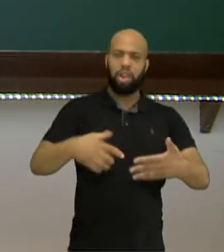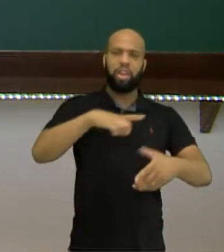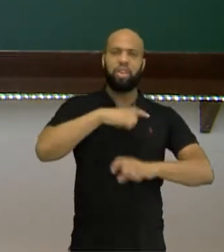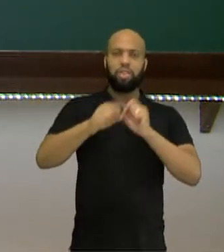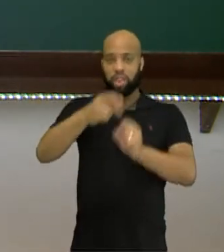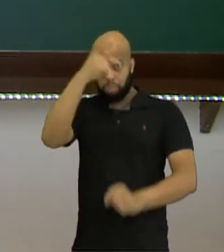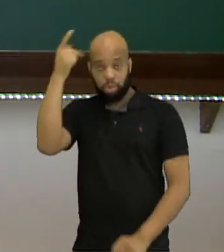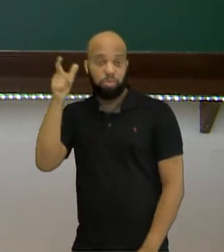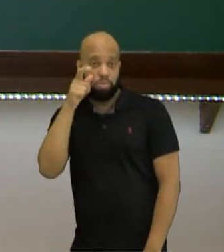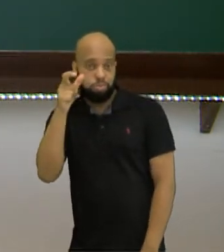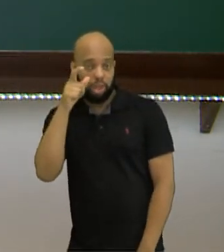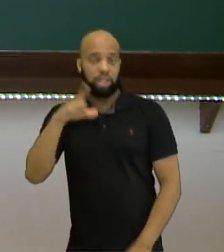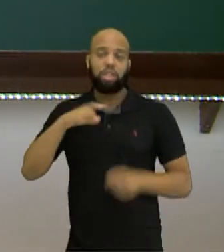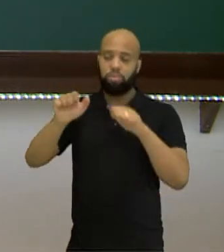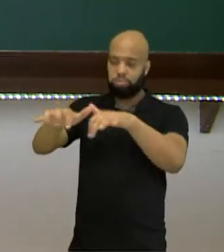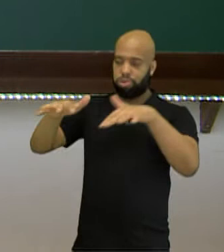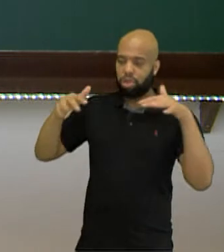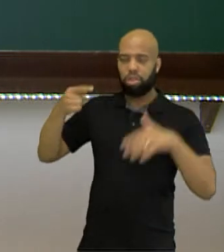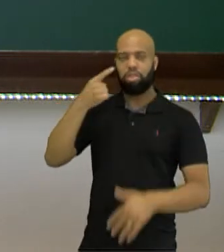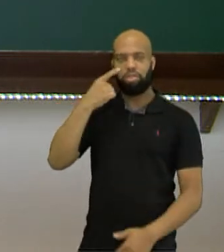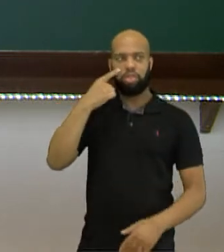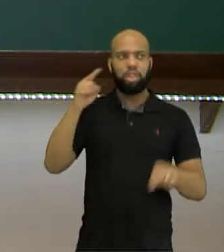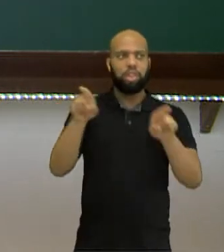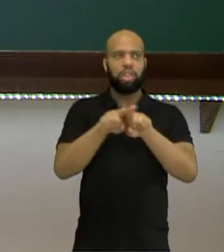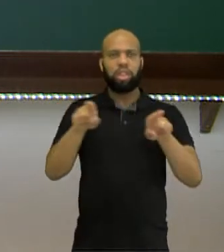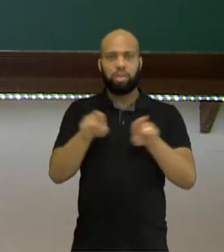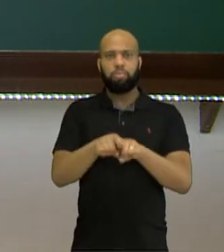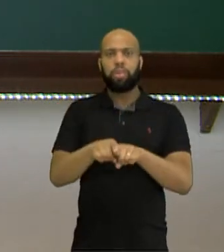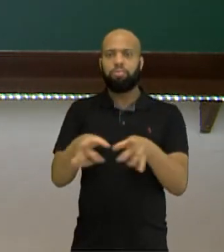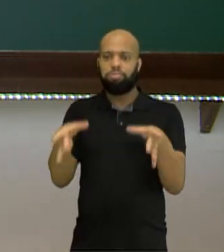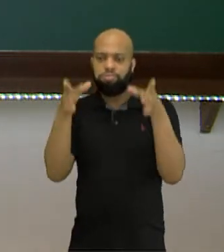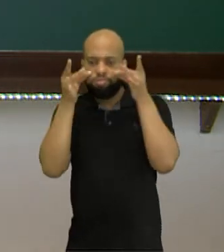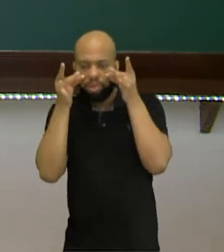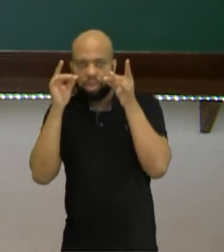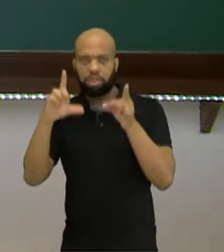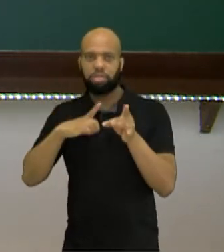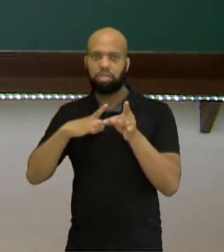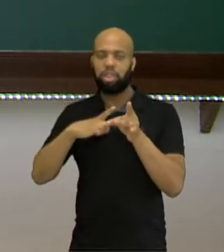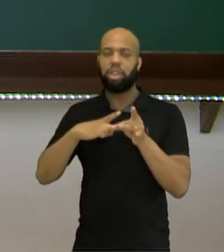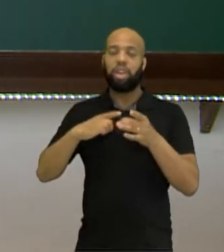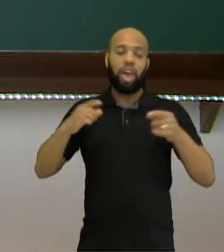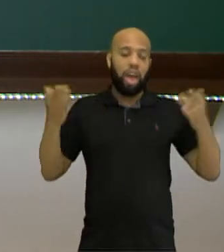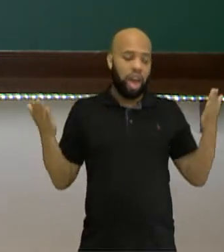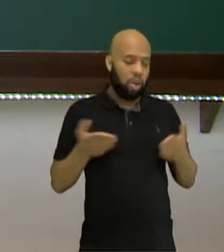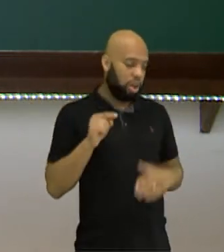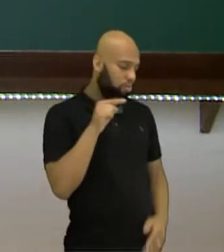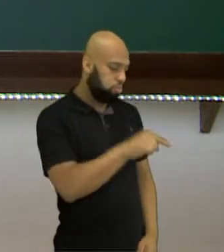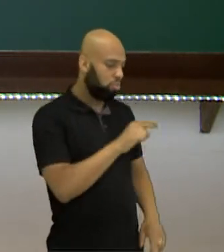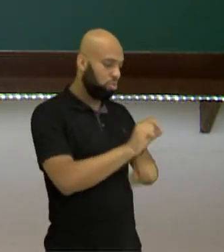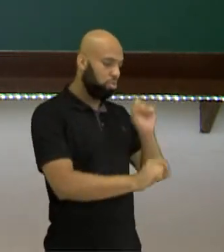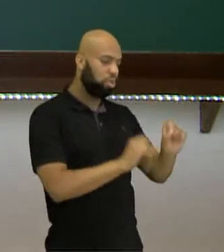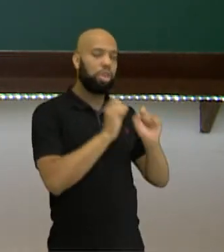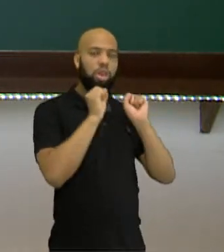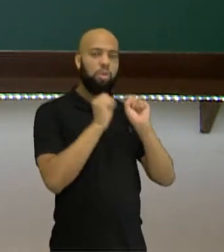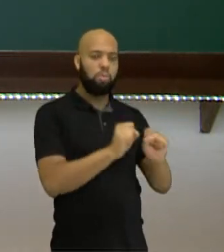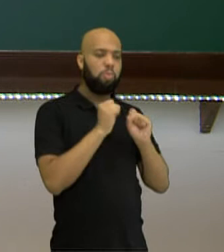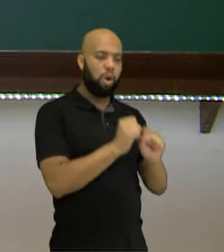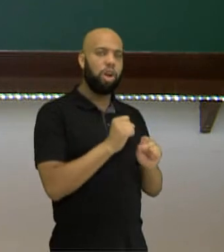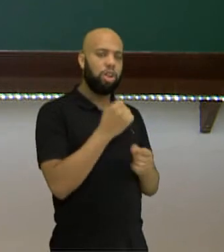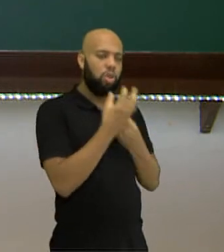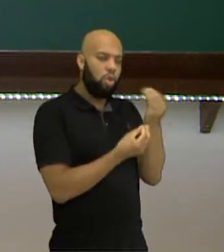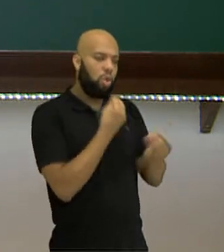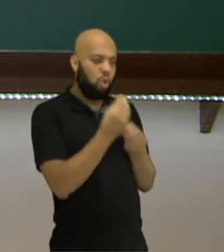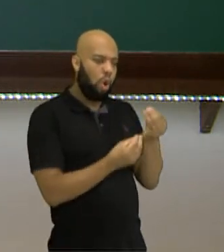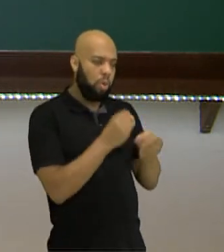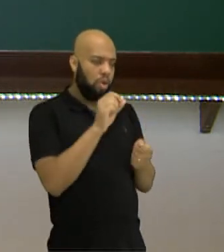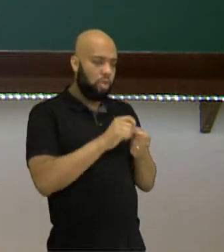estamos falando com uma pessoa fisicamente presencialmente na arte da retórica eu posso fazer o convencimento